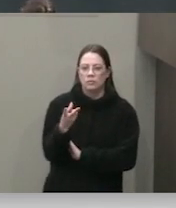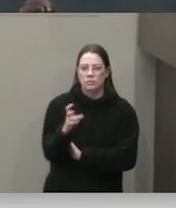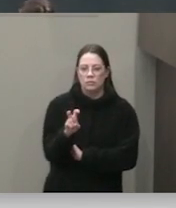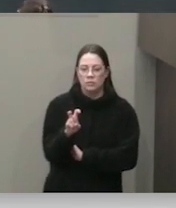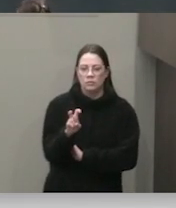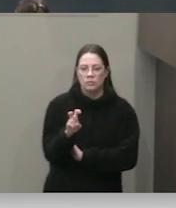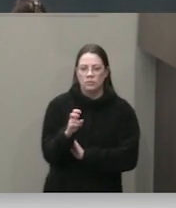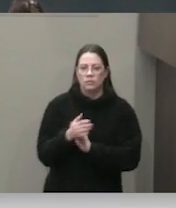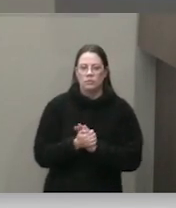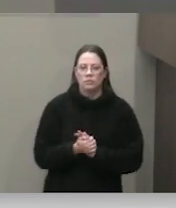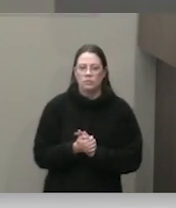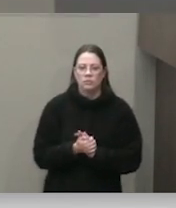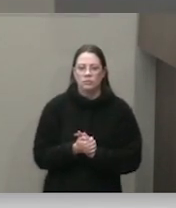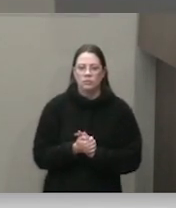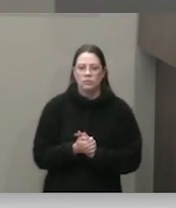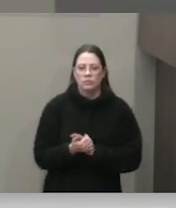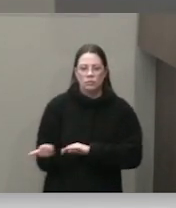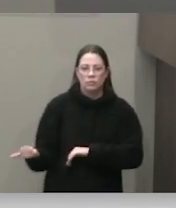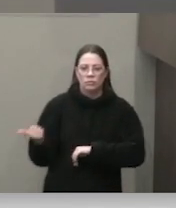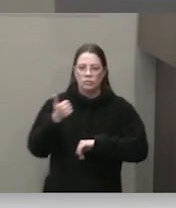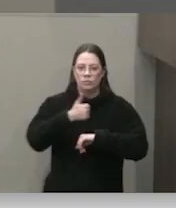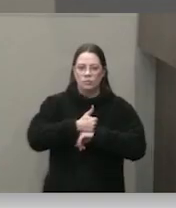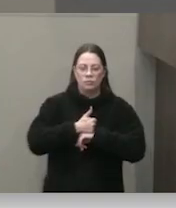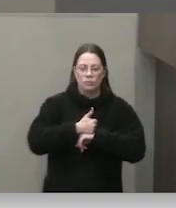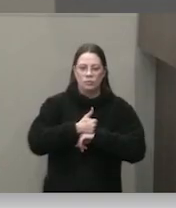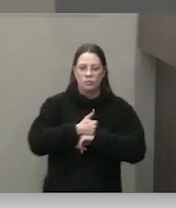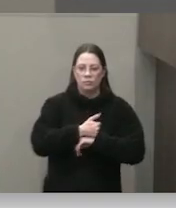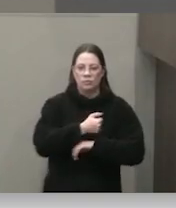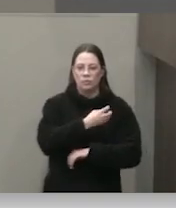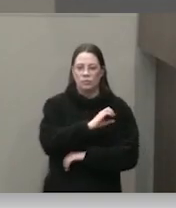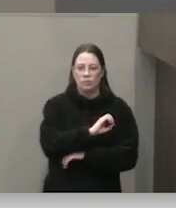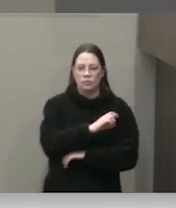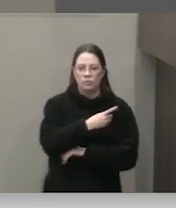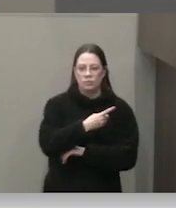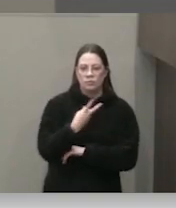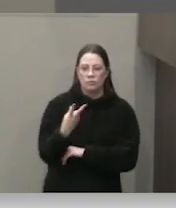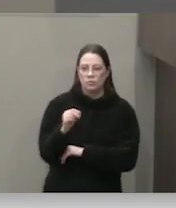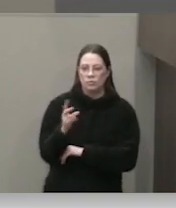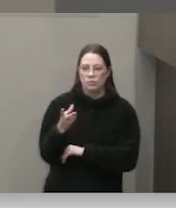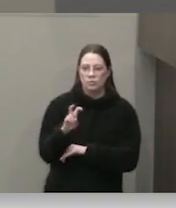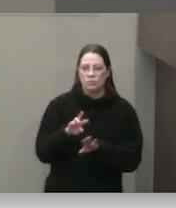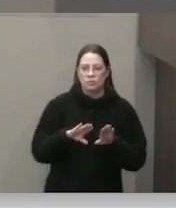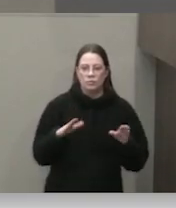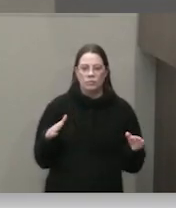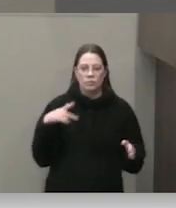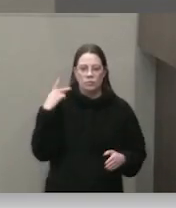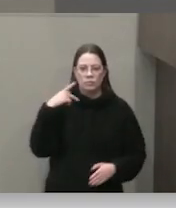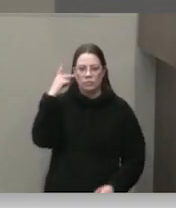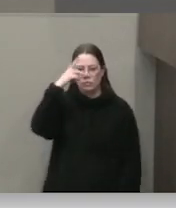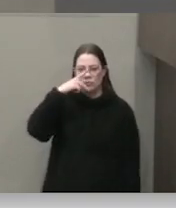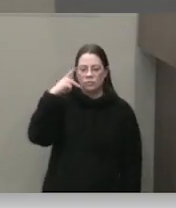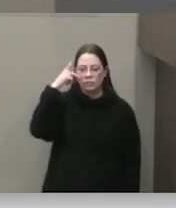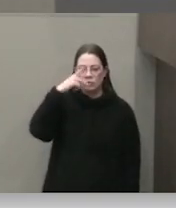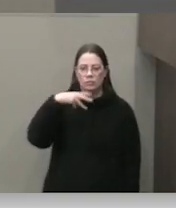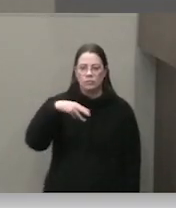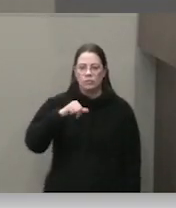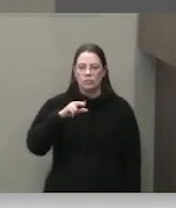062/2025, com substitutivo número 01/2025 do gabinete da vereadora Marina